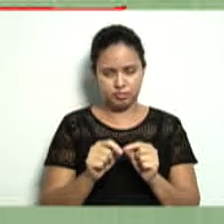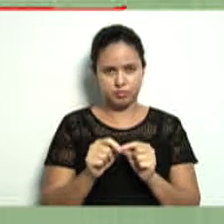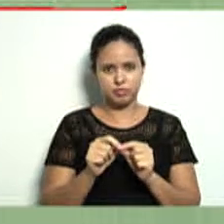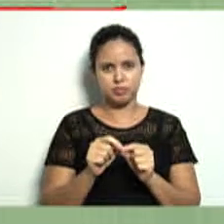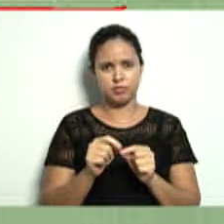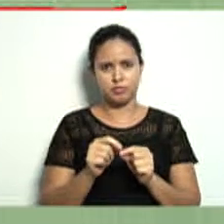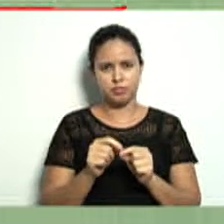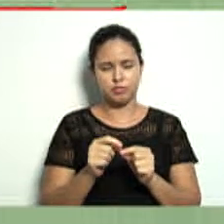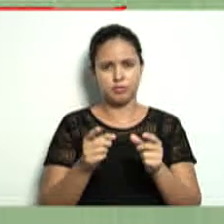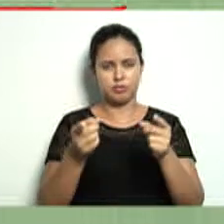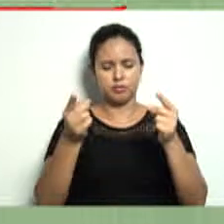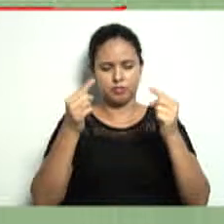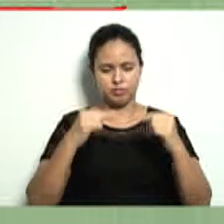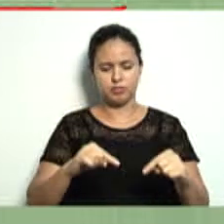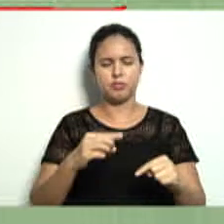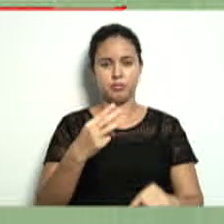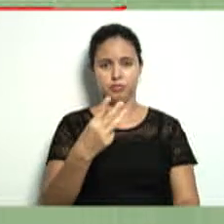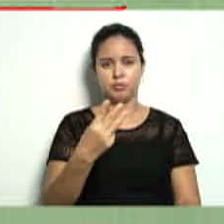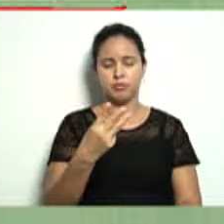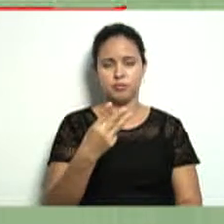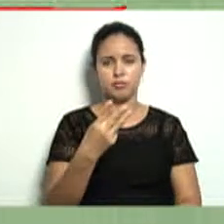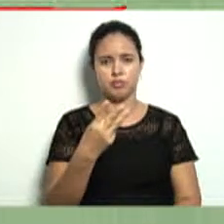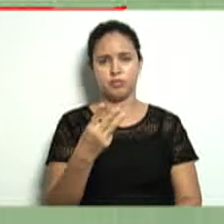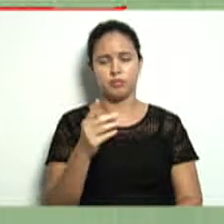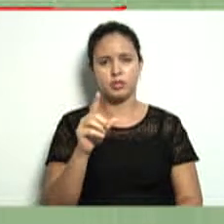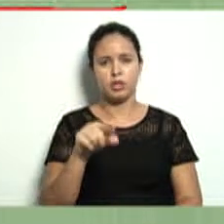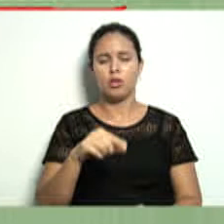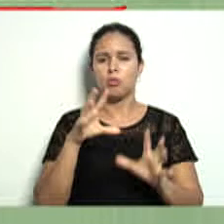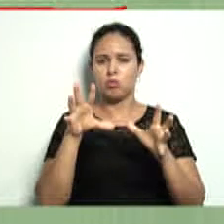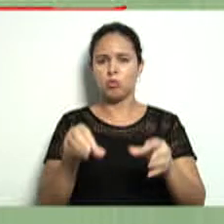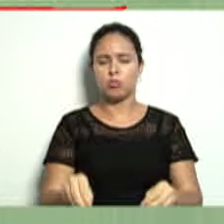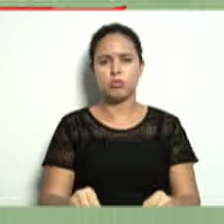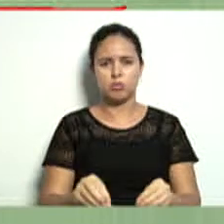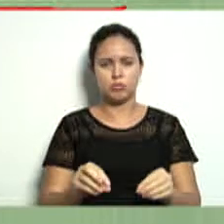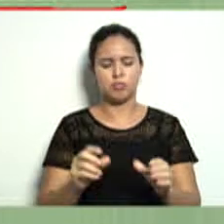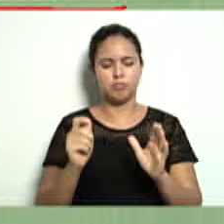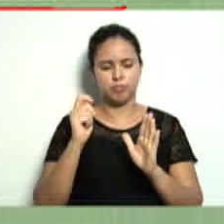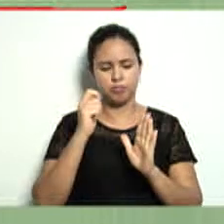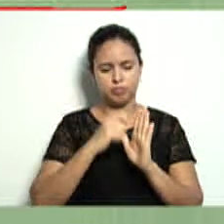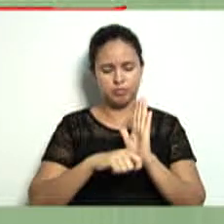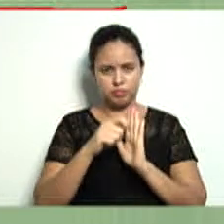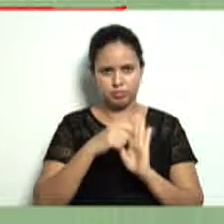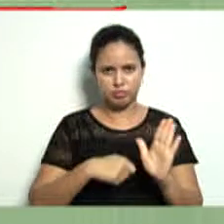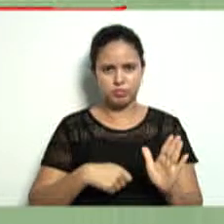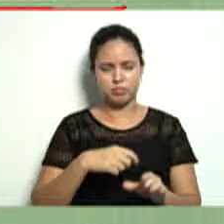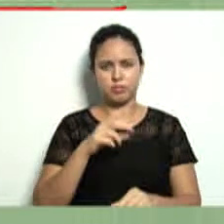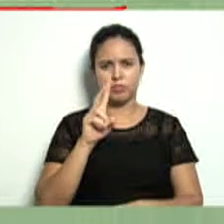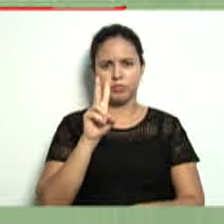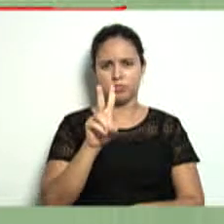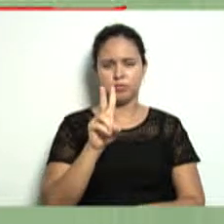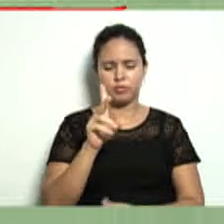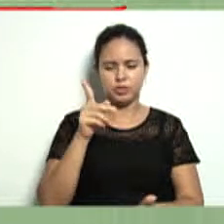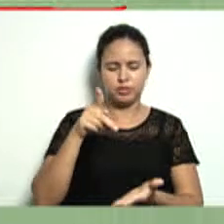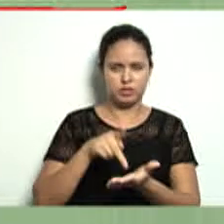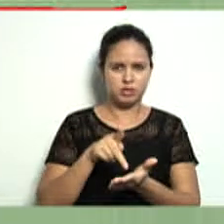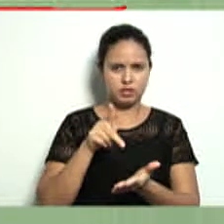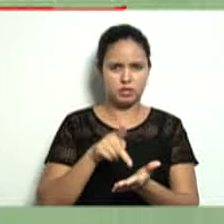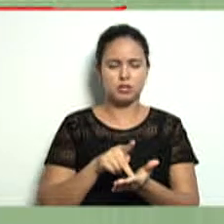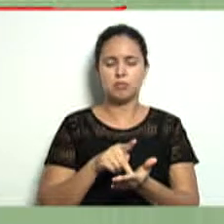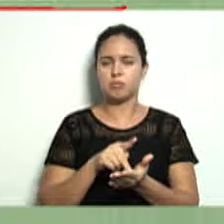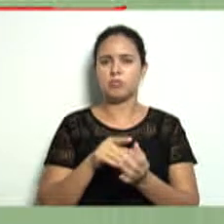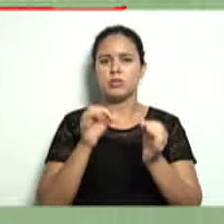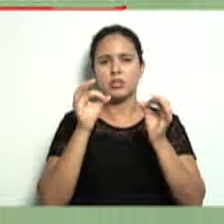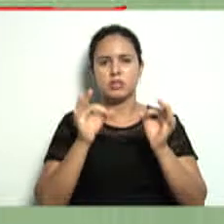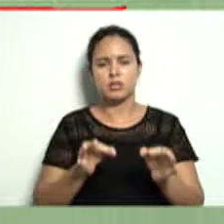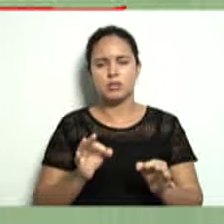afirmativa. Bom, a terceira afirmativa também todos marcaram verdadeiro. Parabéns aí, ó, estão bem